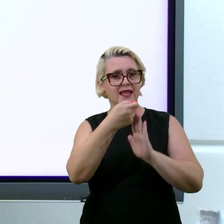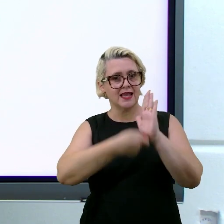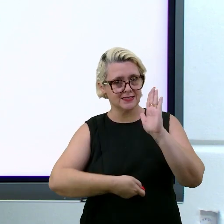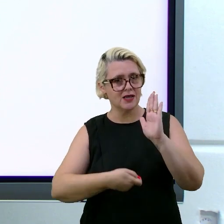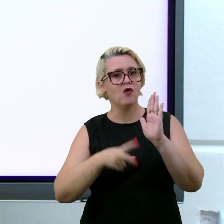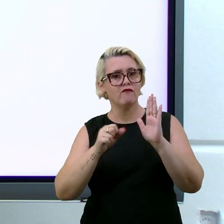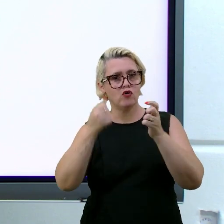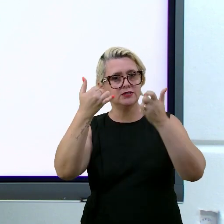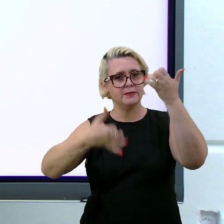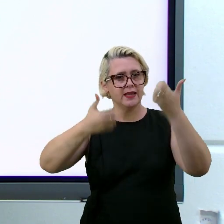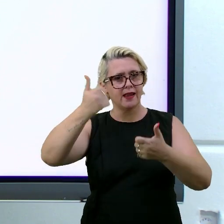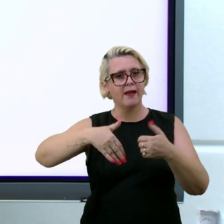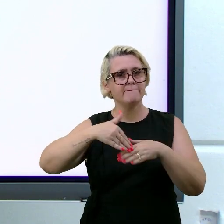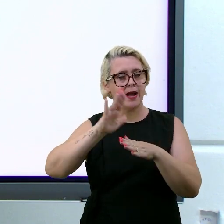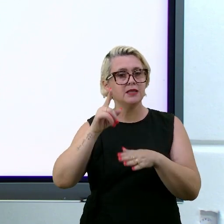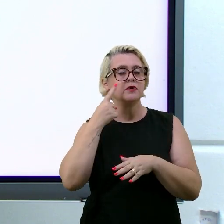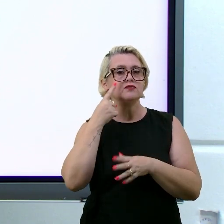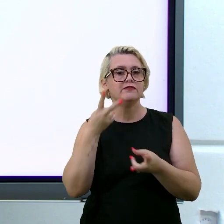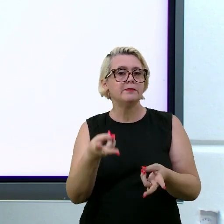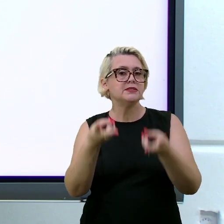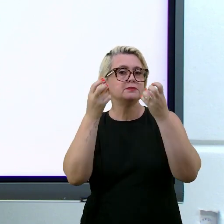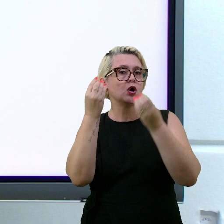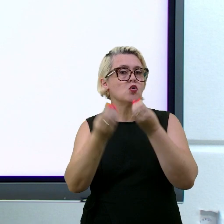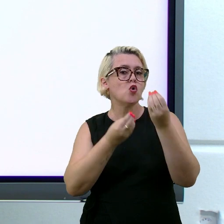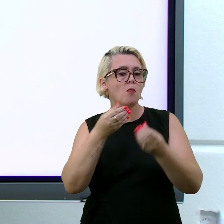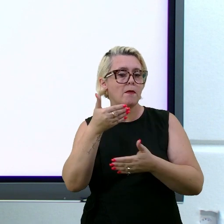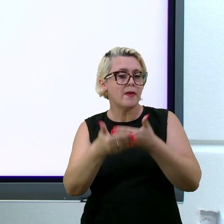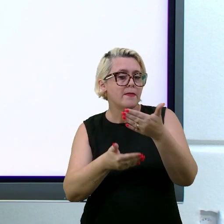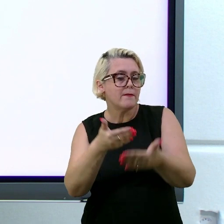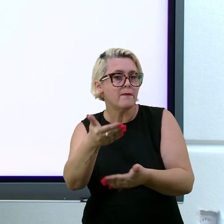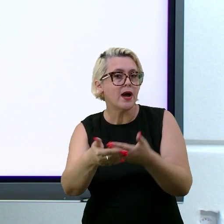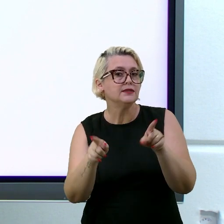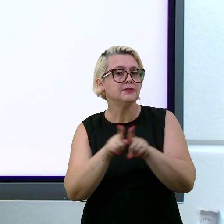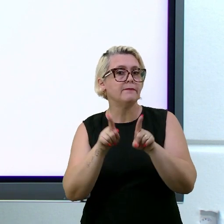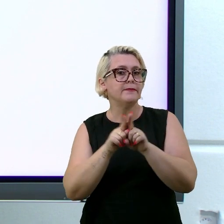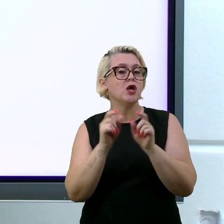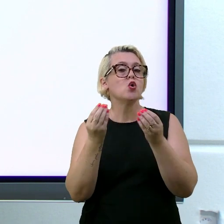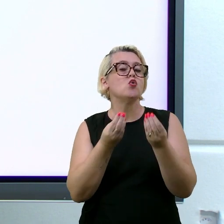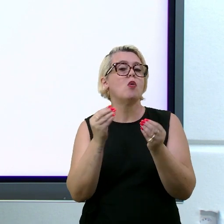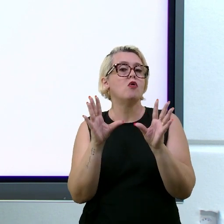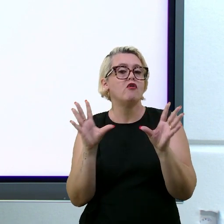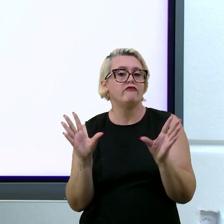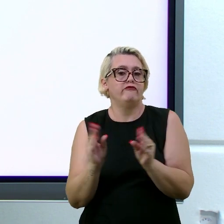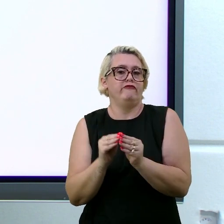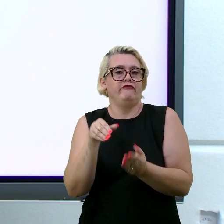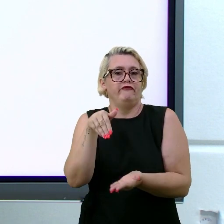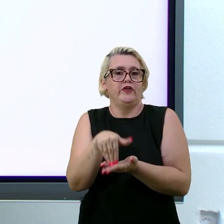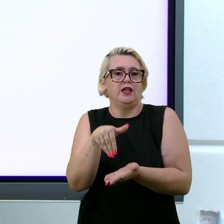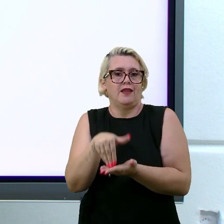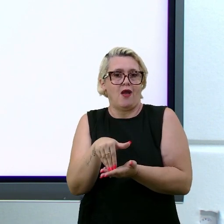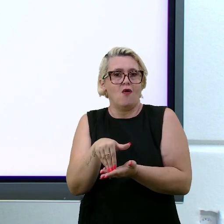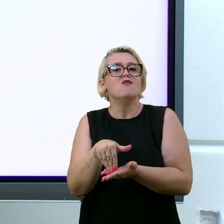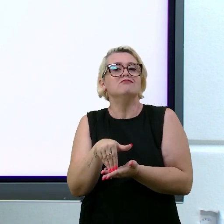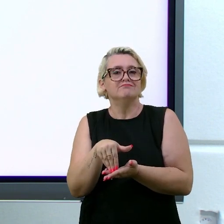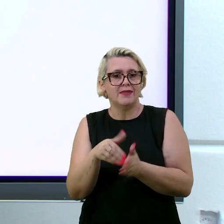para você ver como ela foi construída e como ela foi, né, terminada e fechada